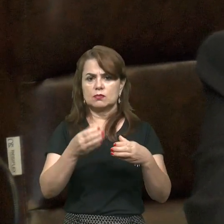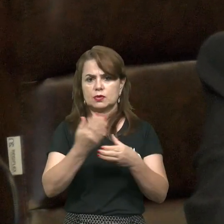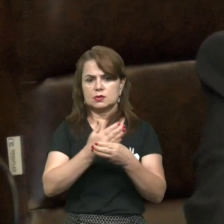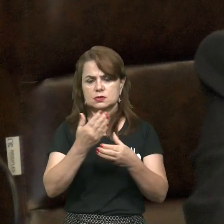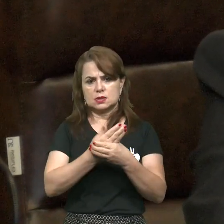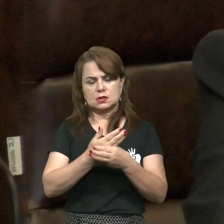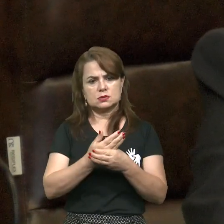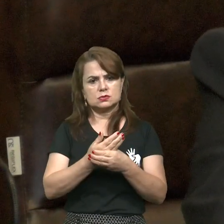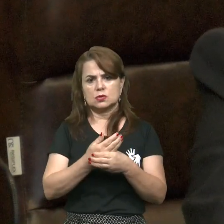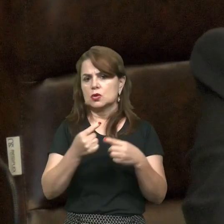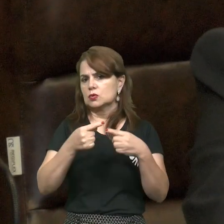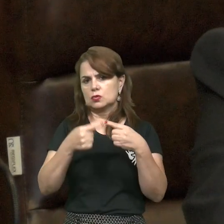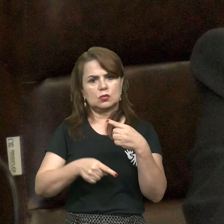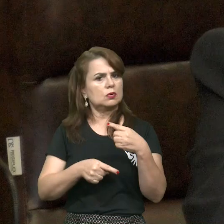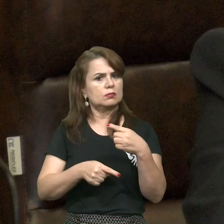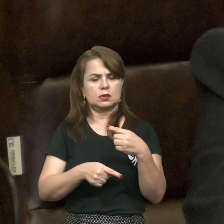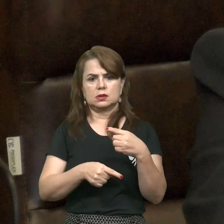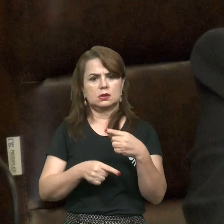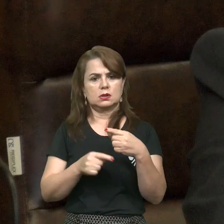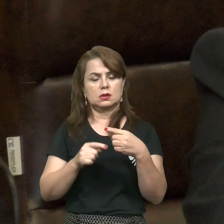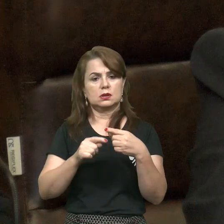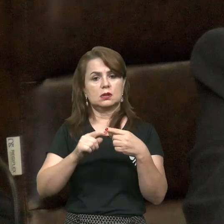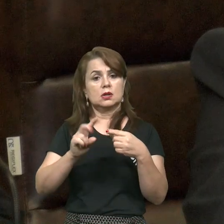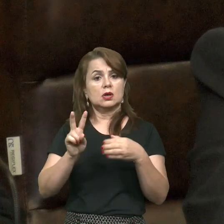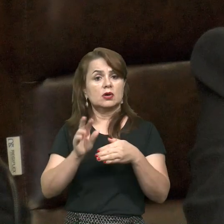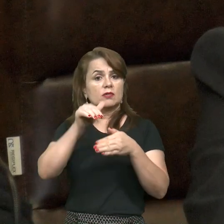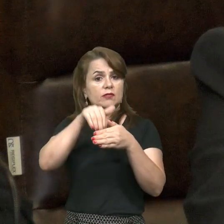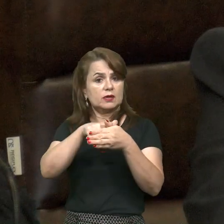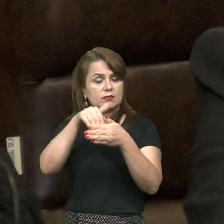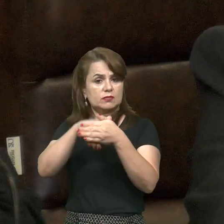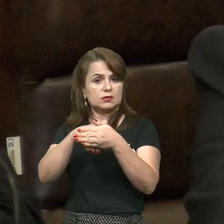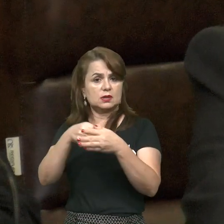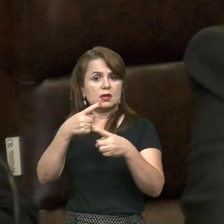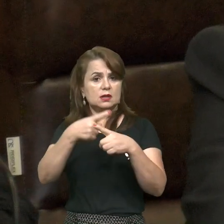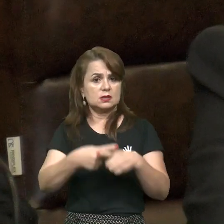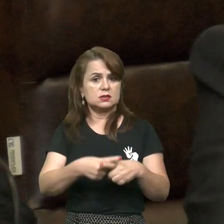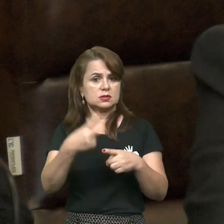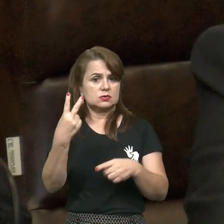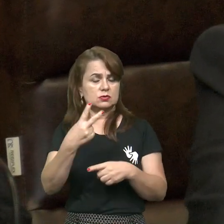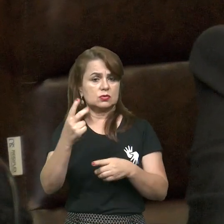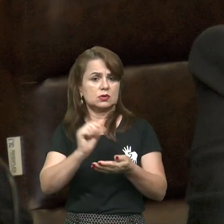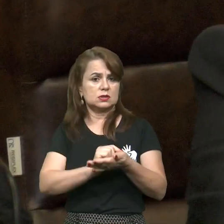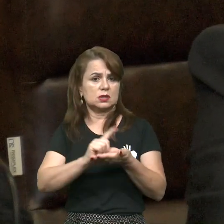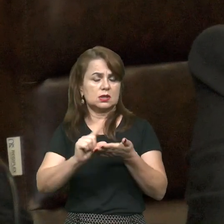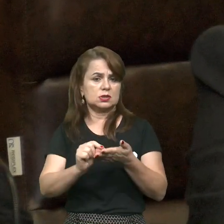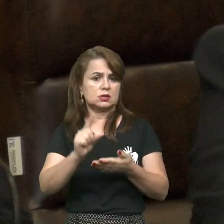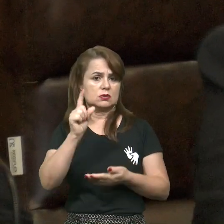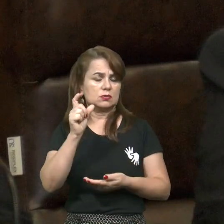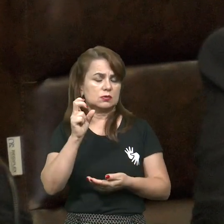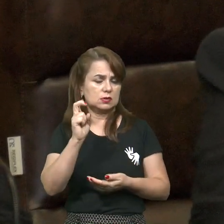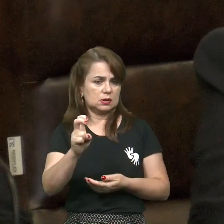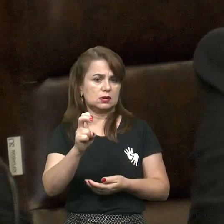discussão e será votado nos termos do inciso 2 do artigo 5º do Decreto-Lei número